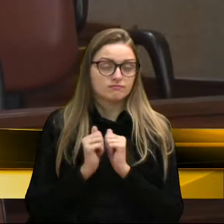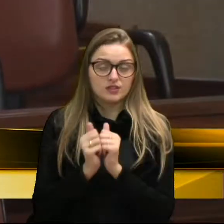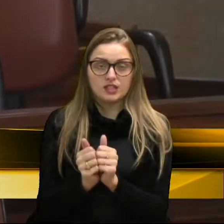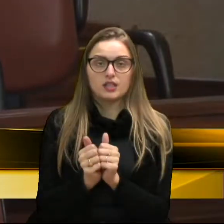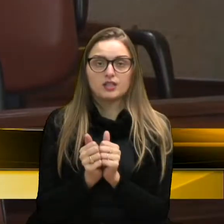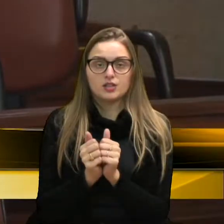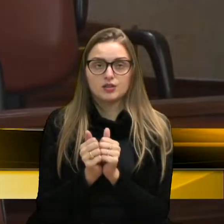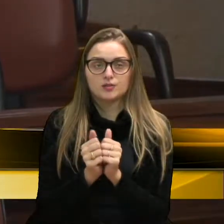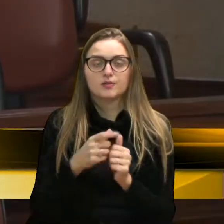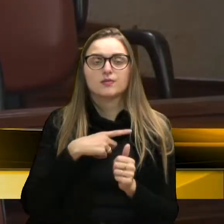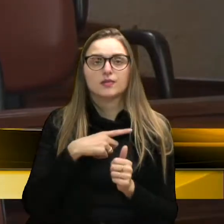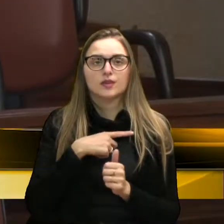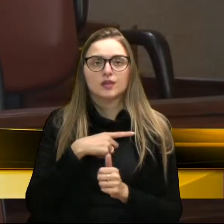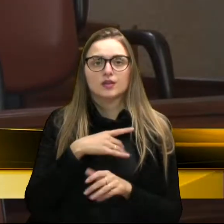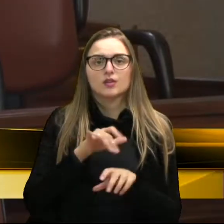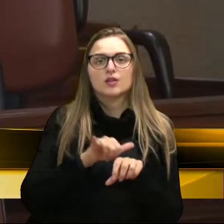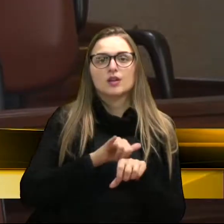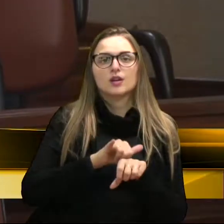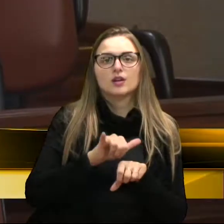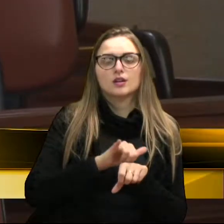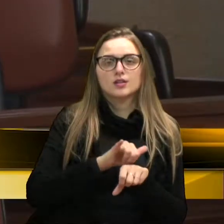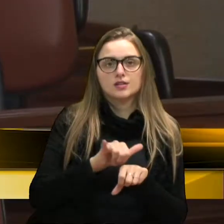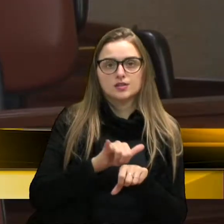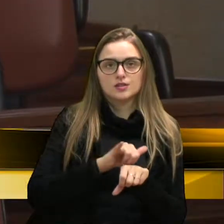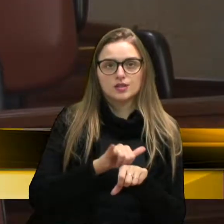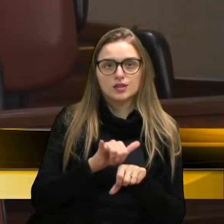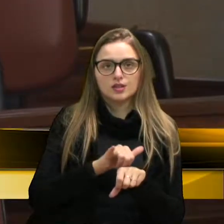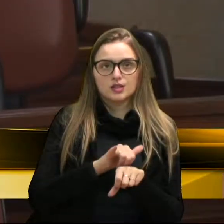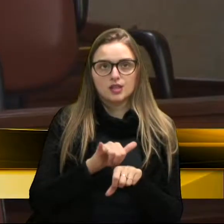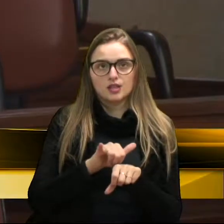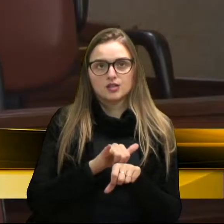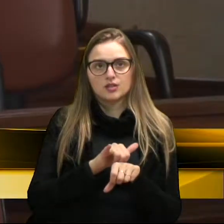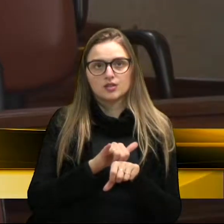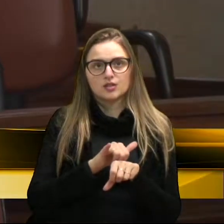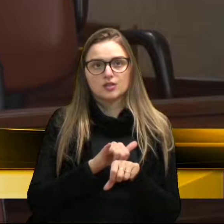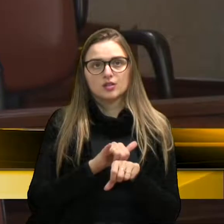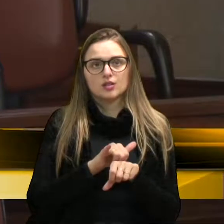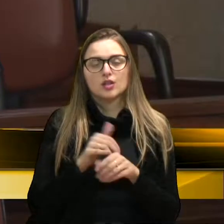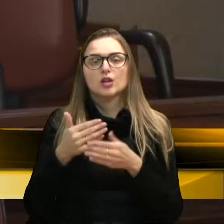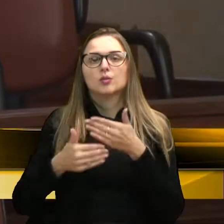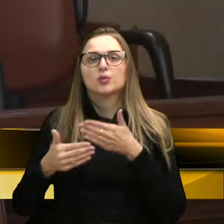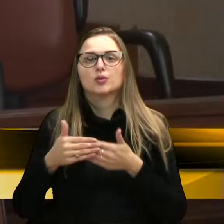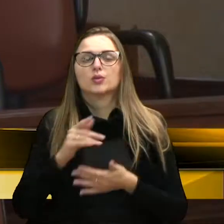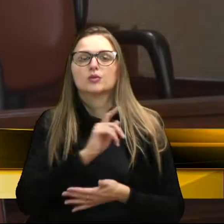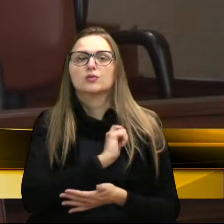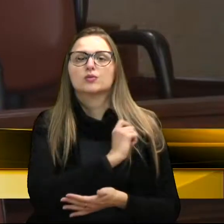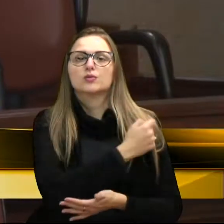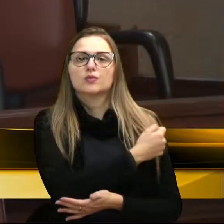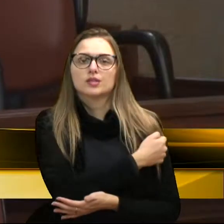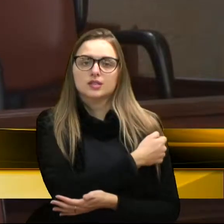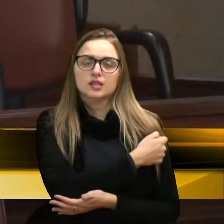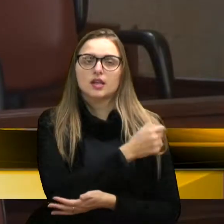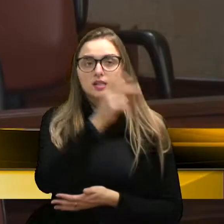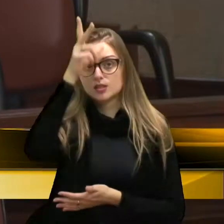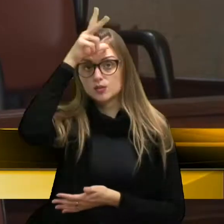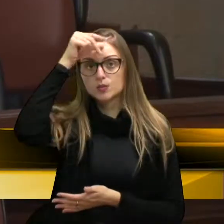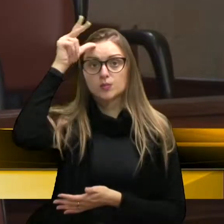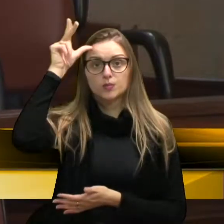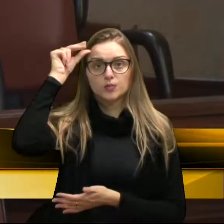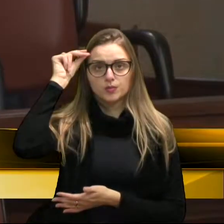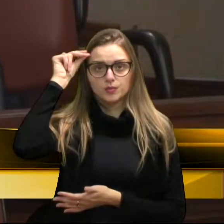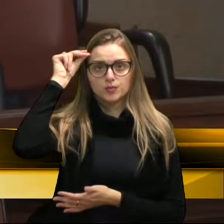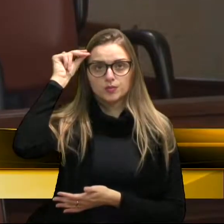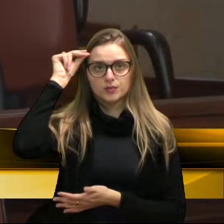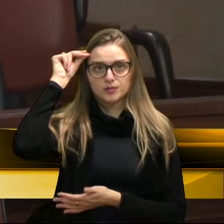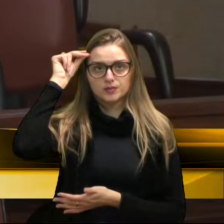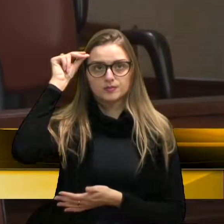inviabilidade técnica para a apuração do imposto devido pelos fiscais municipais, caso aprovado